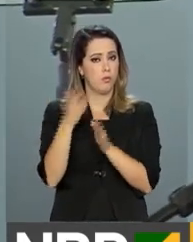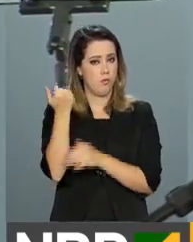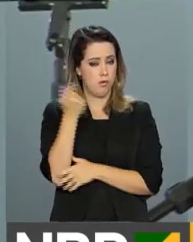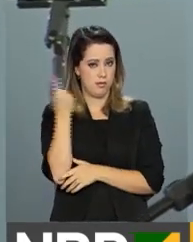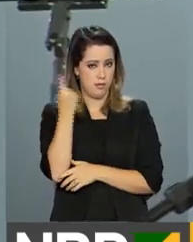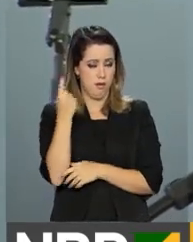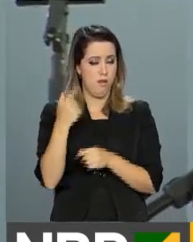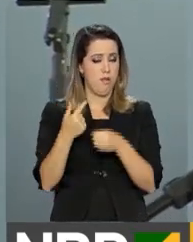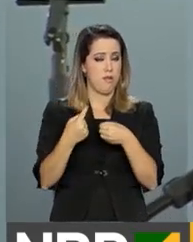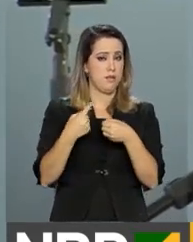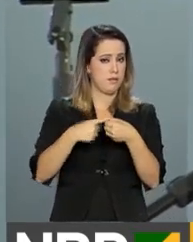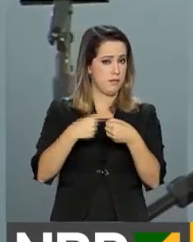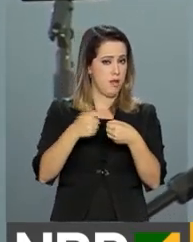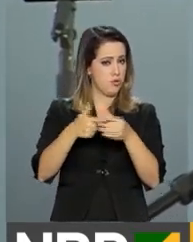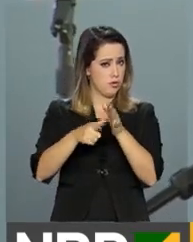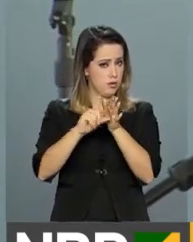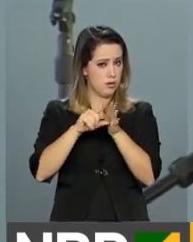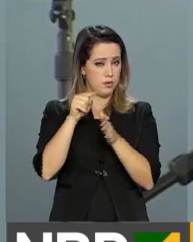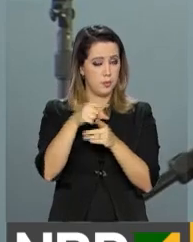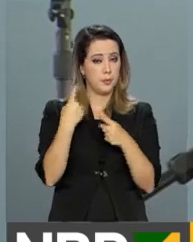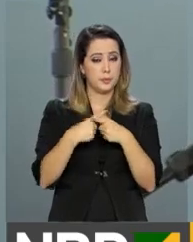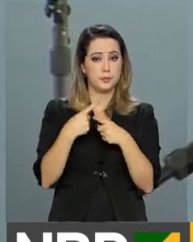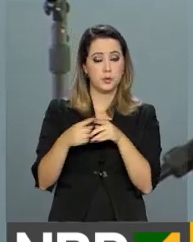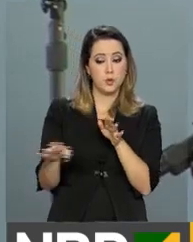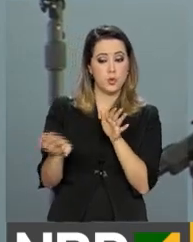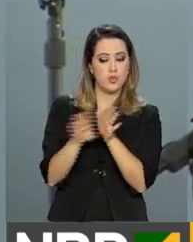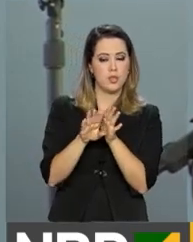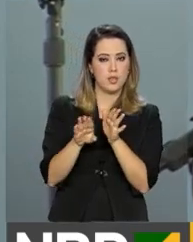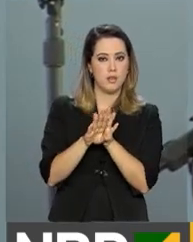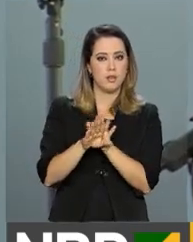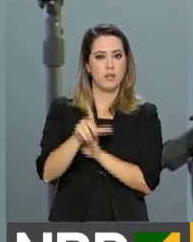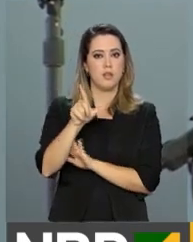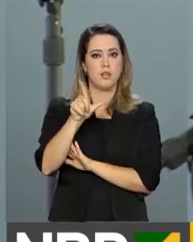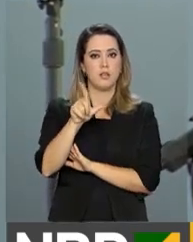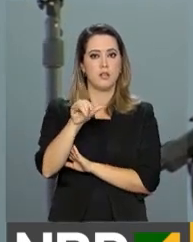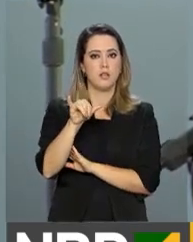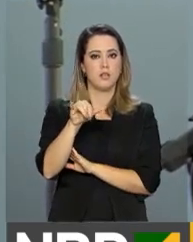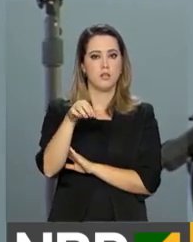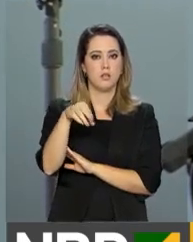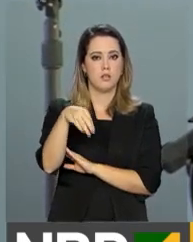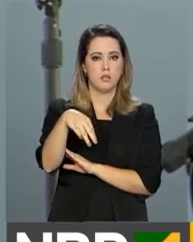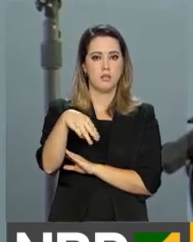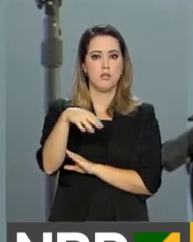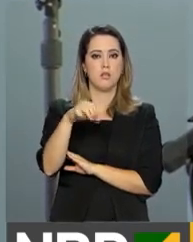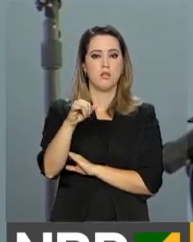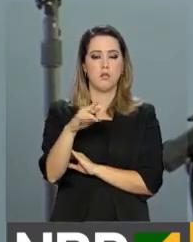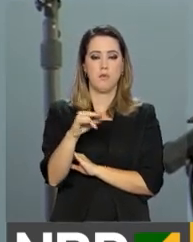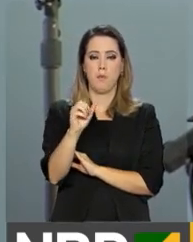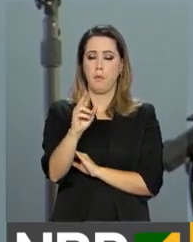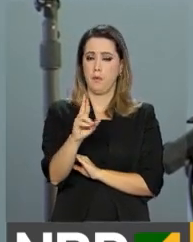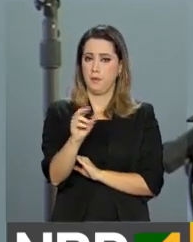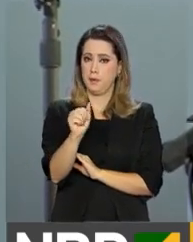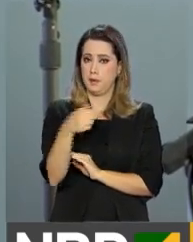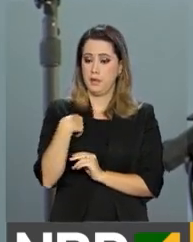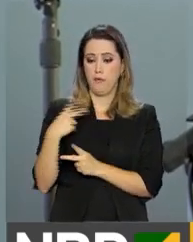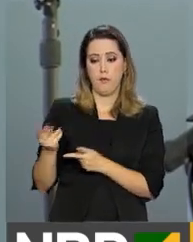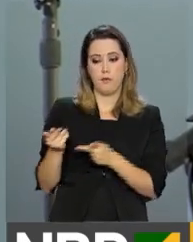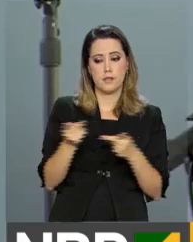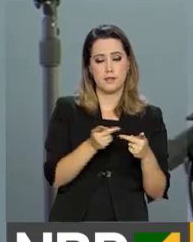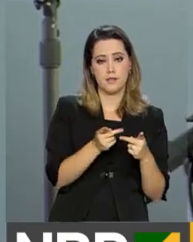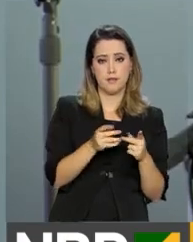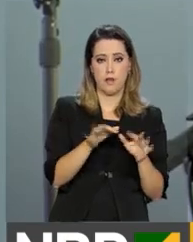Limeira. Porque quando cheguei em Limeira e fui visitar a família que